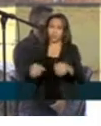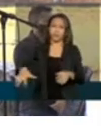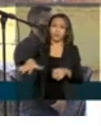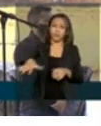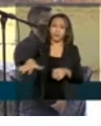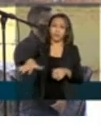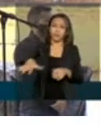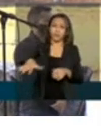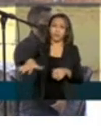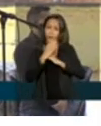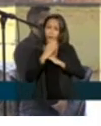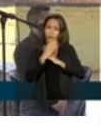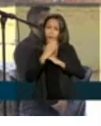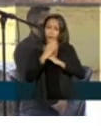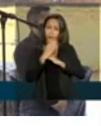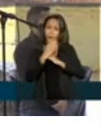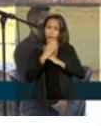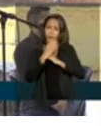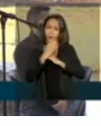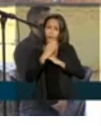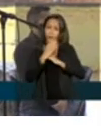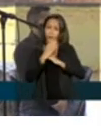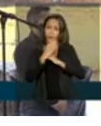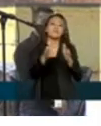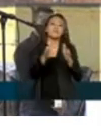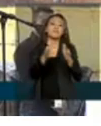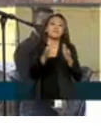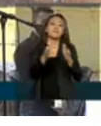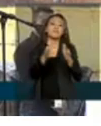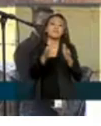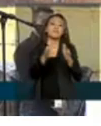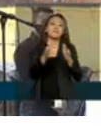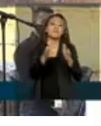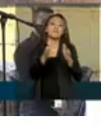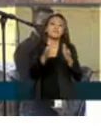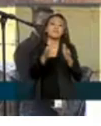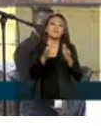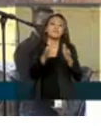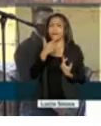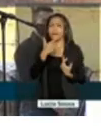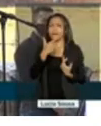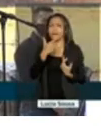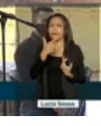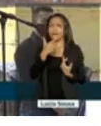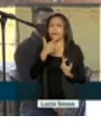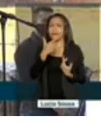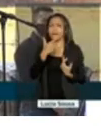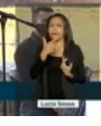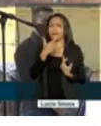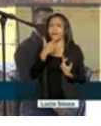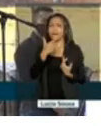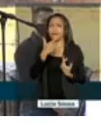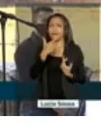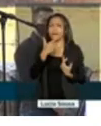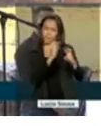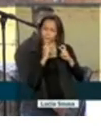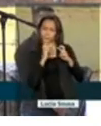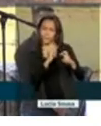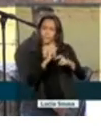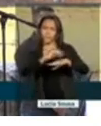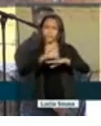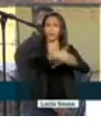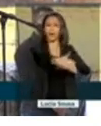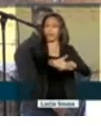presidente, da alegria de vermos que quem protege as fronteiras protege o Brasil. Esse